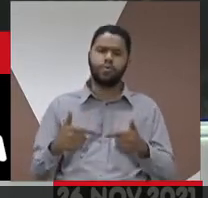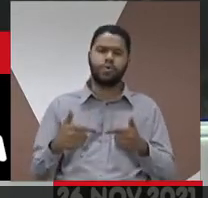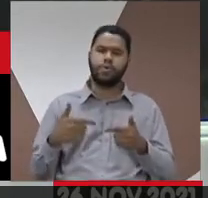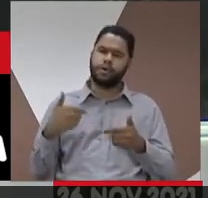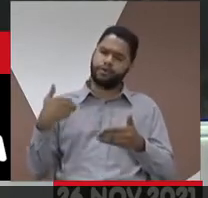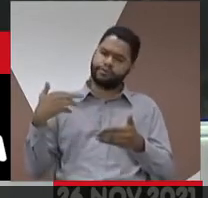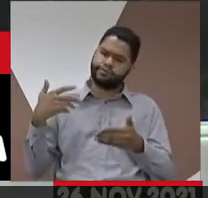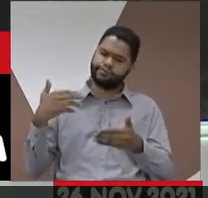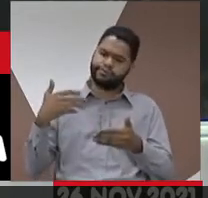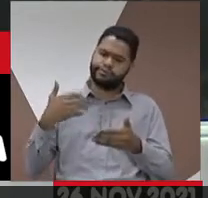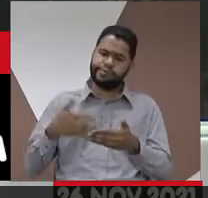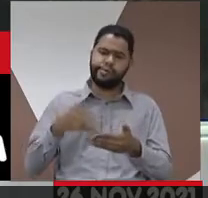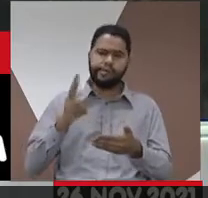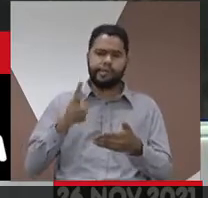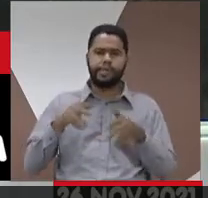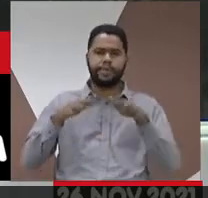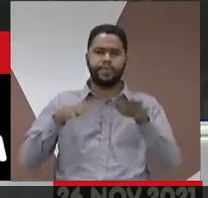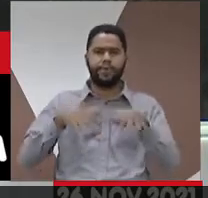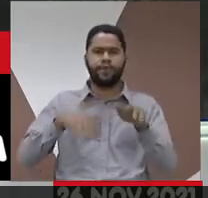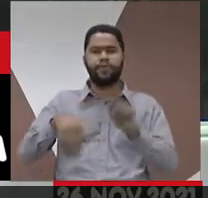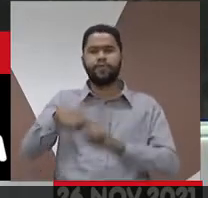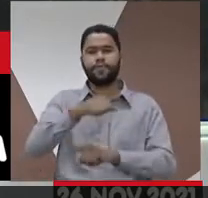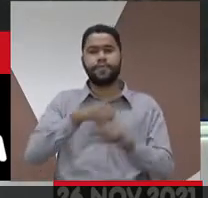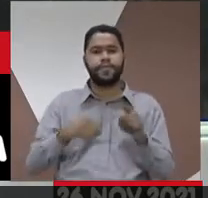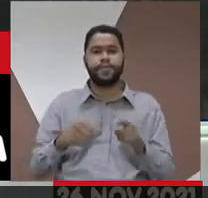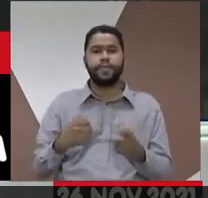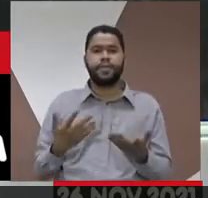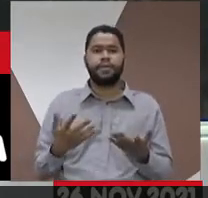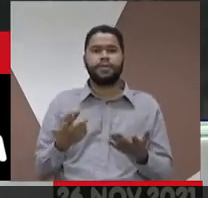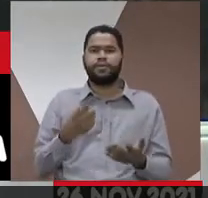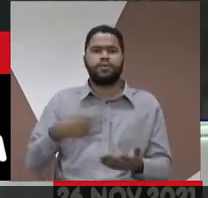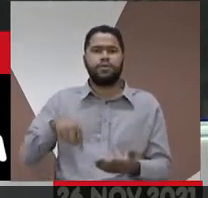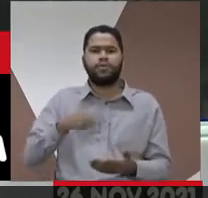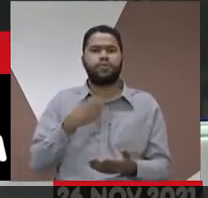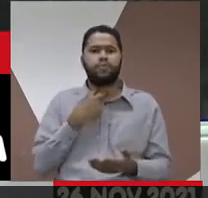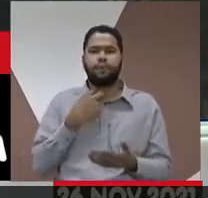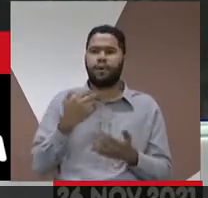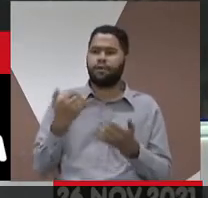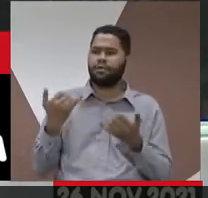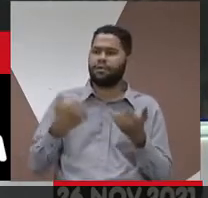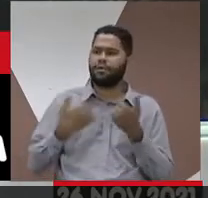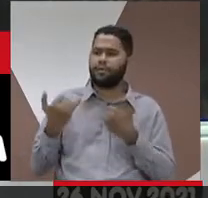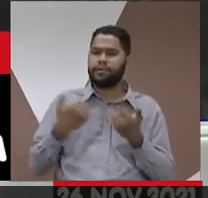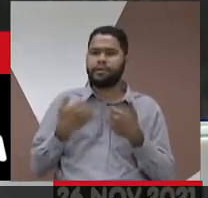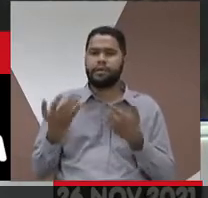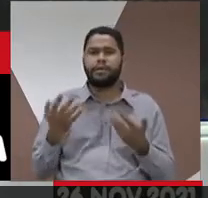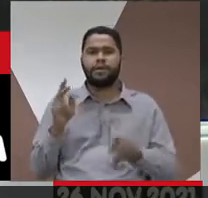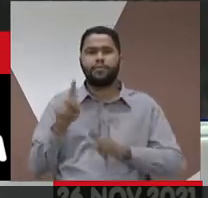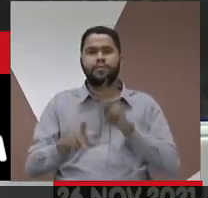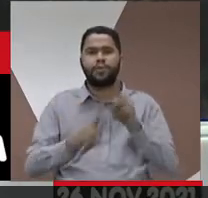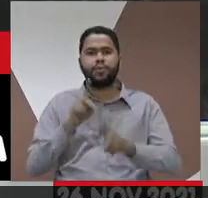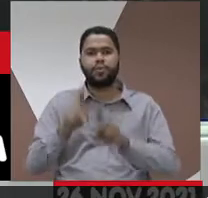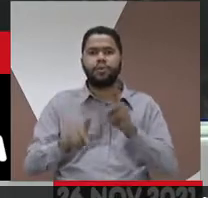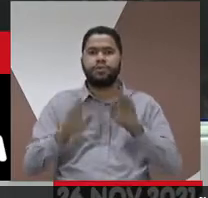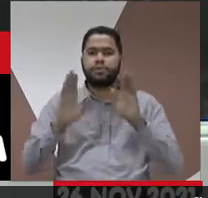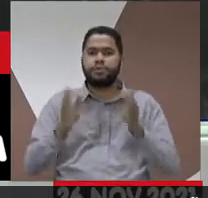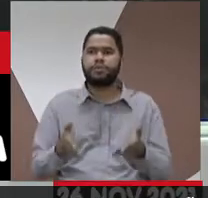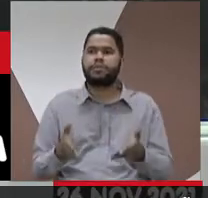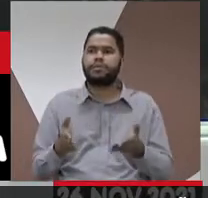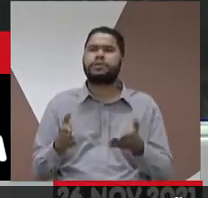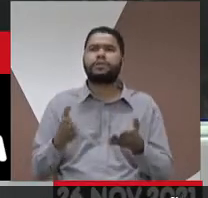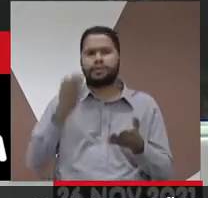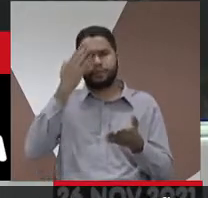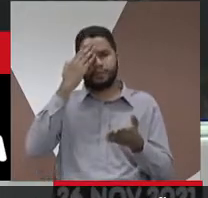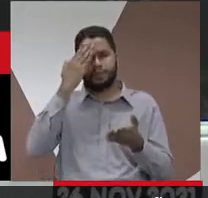gente passa sempre nos movimentos sociais, que é de não, a gente não pode ser ouvido. Então, a gente está aqui com a população, a gente está ciente dos problemas que